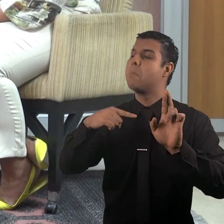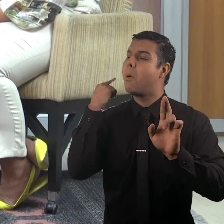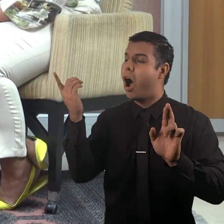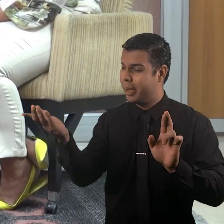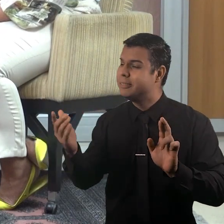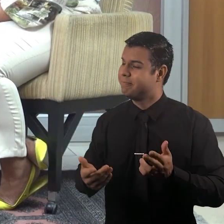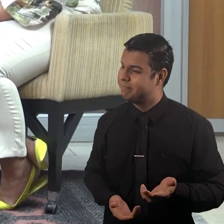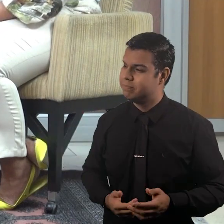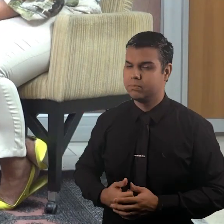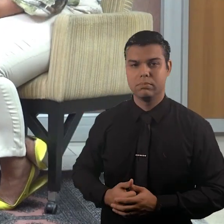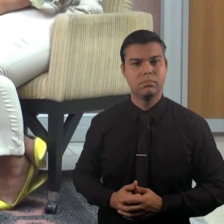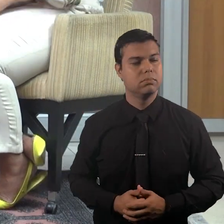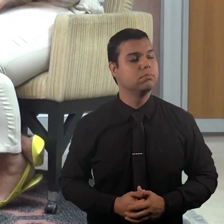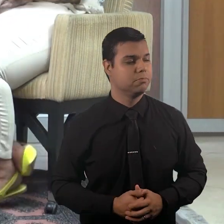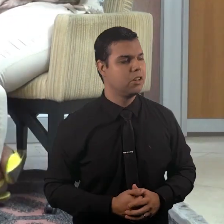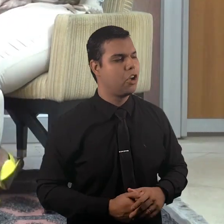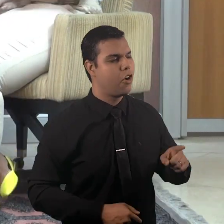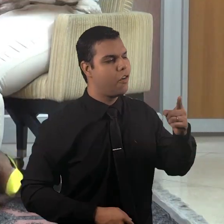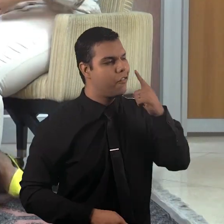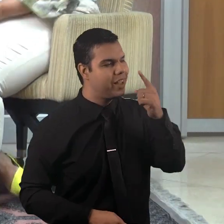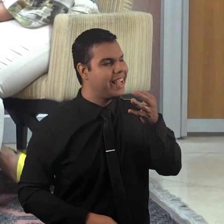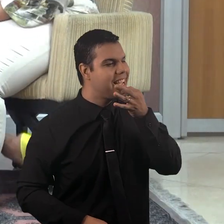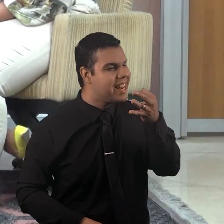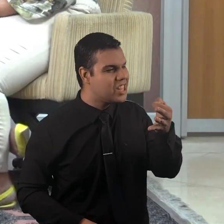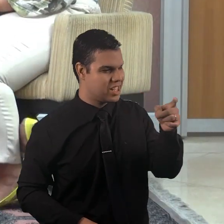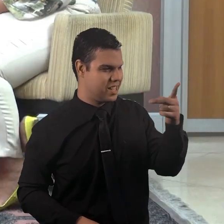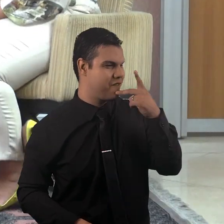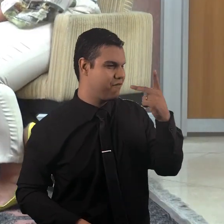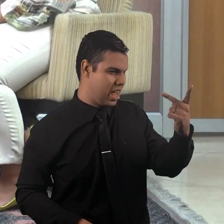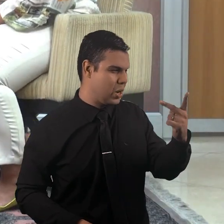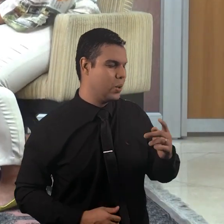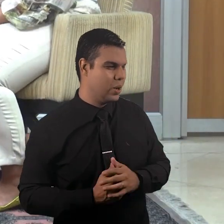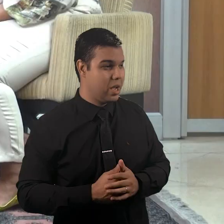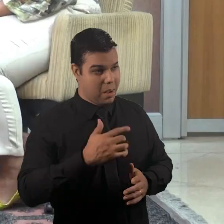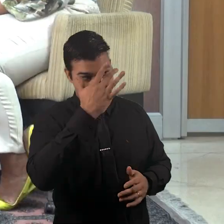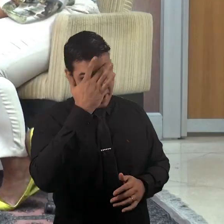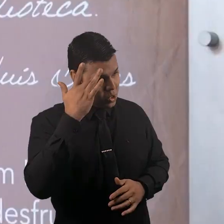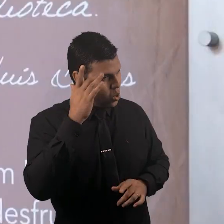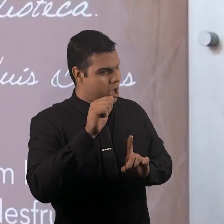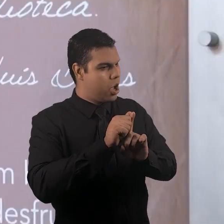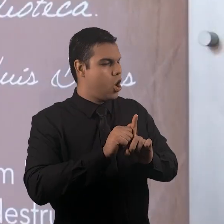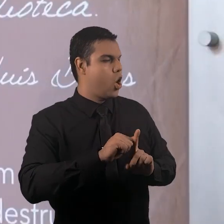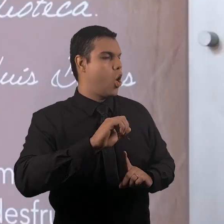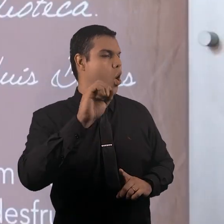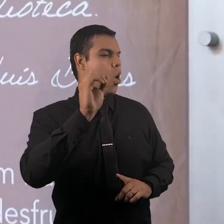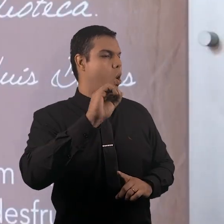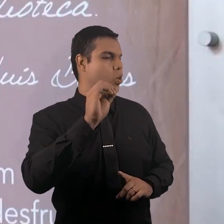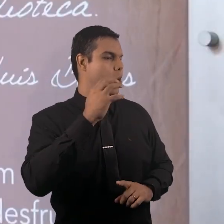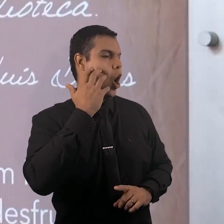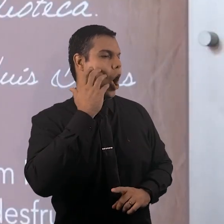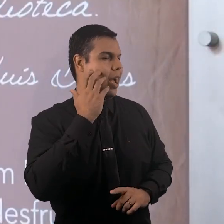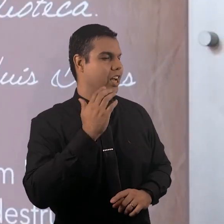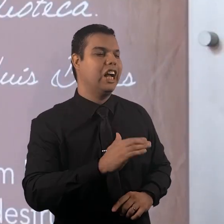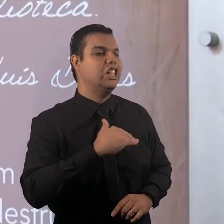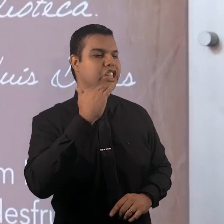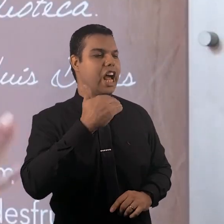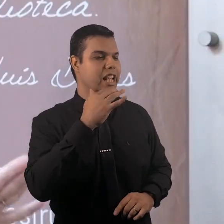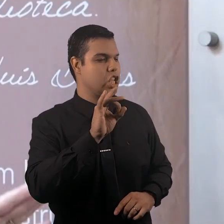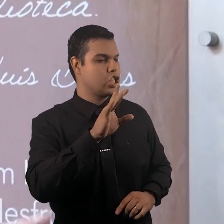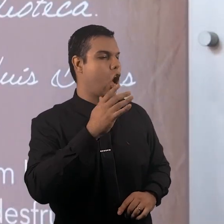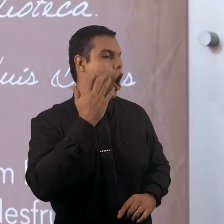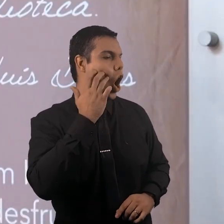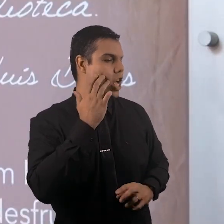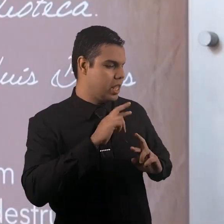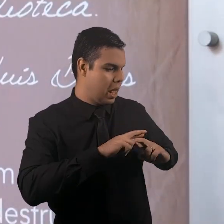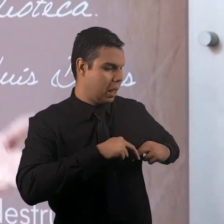Então... Eu vi uma crítica sua em relação à forma como as pessoas enxergam o Outubro Rosa. Tipo, não dá adianta botar o lacinho rosa na lapela e achar que está